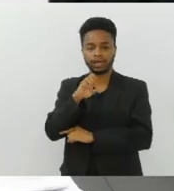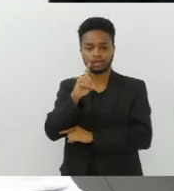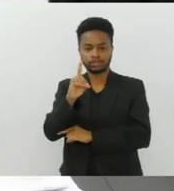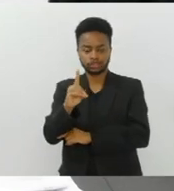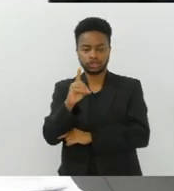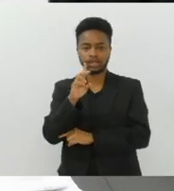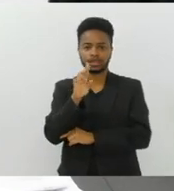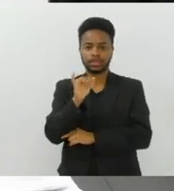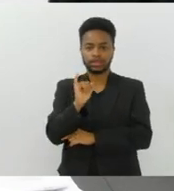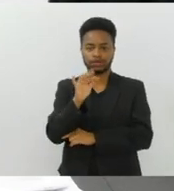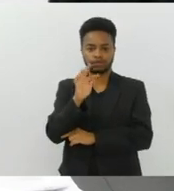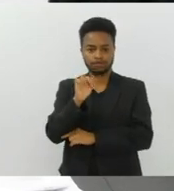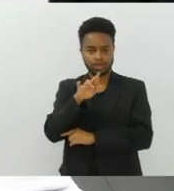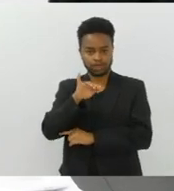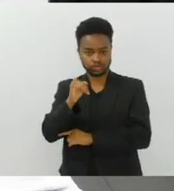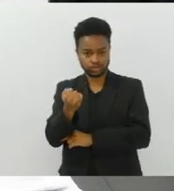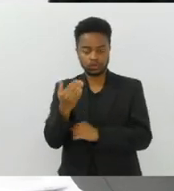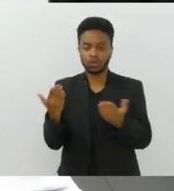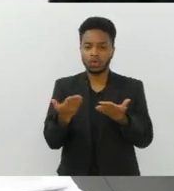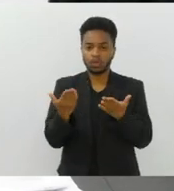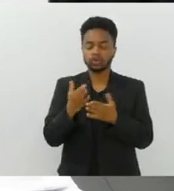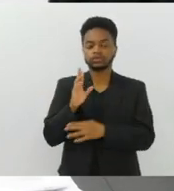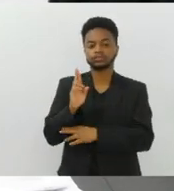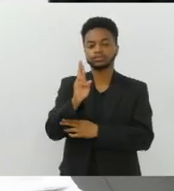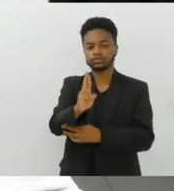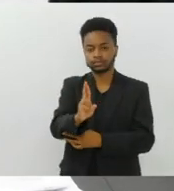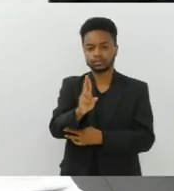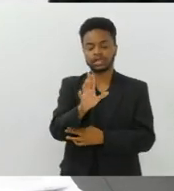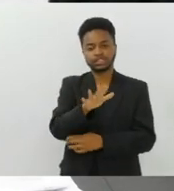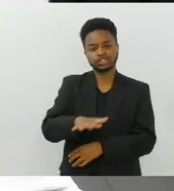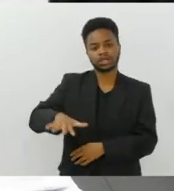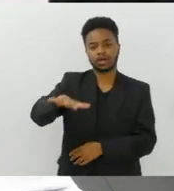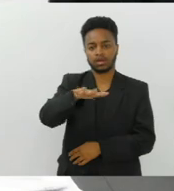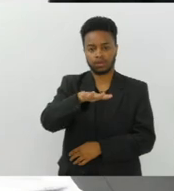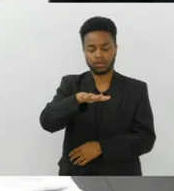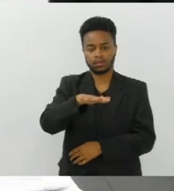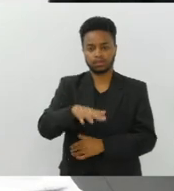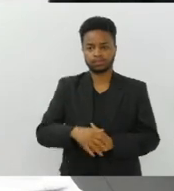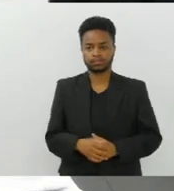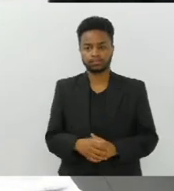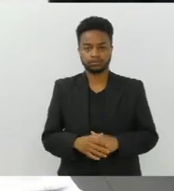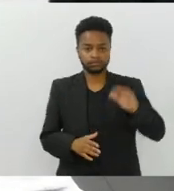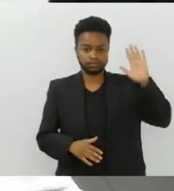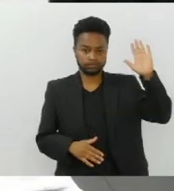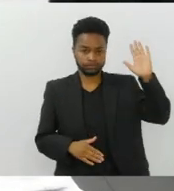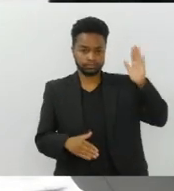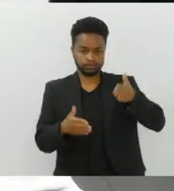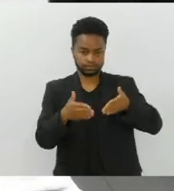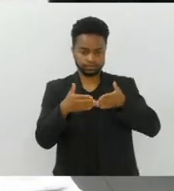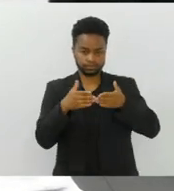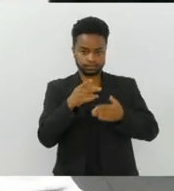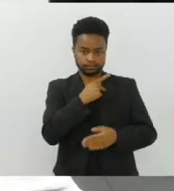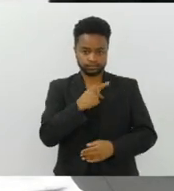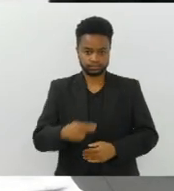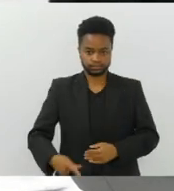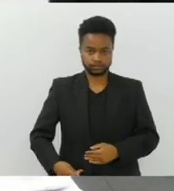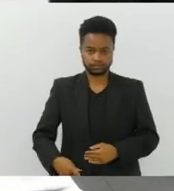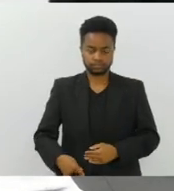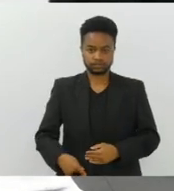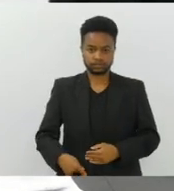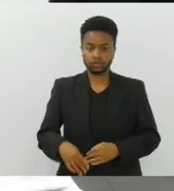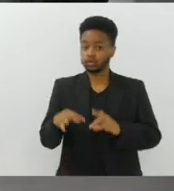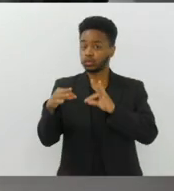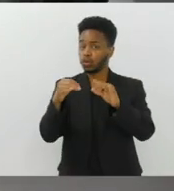hoje, a representante oficial da Unimed. Dá licença, o presidente. Pode falar. Não, de todas